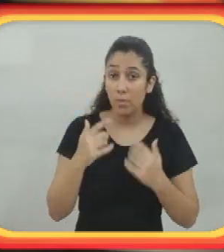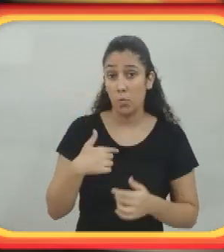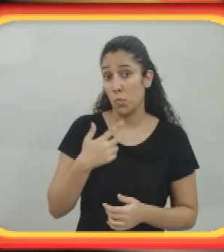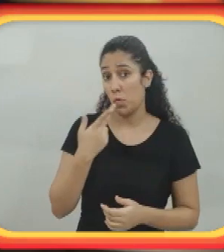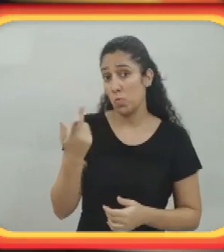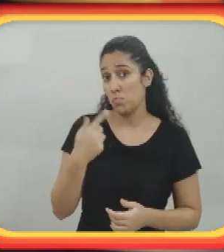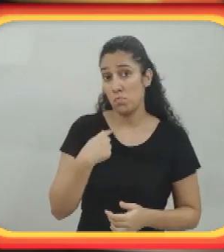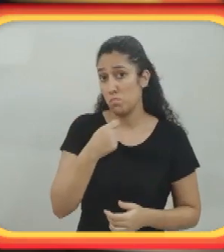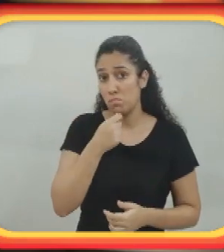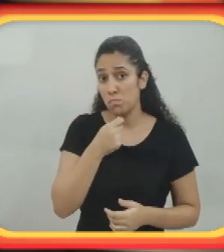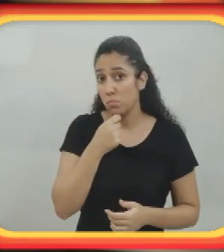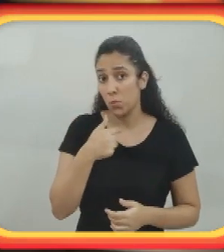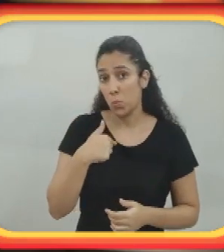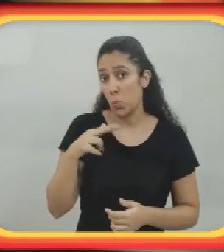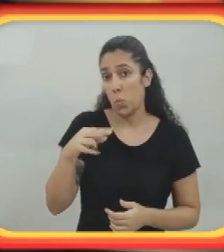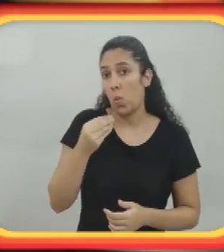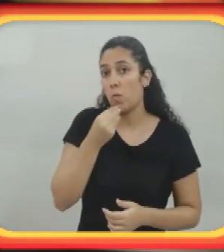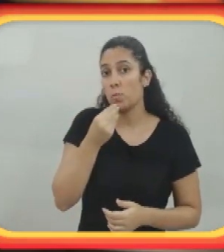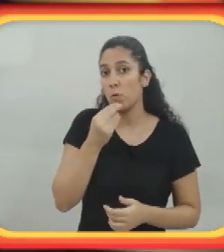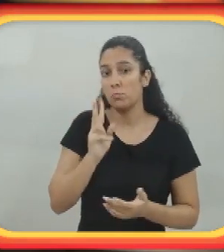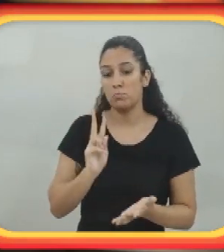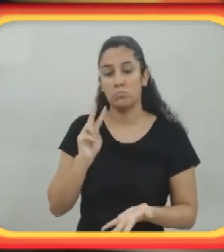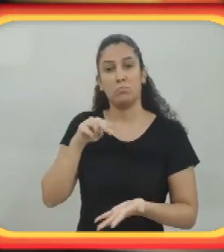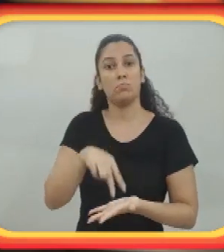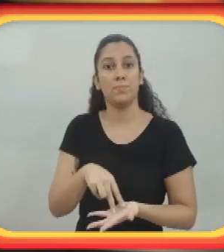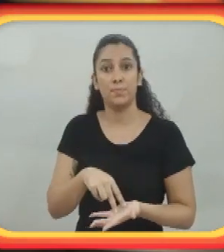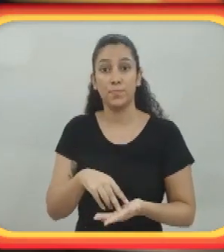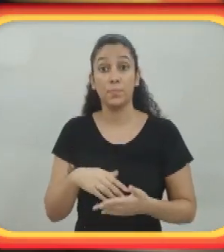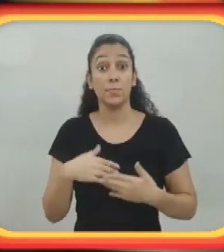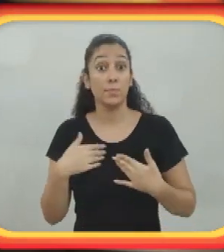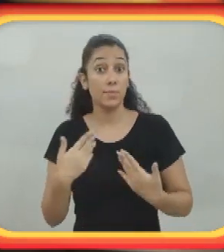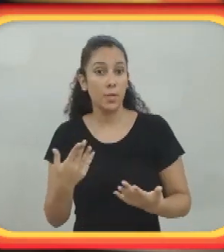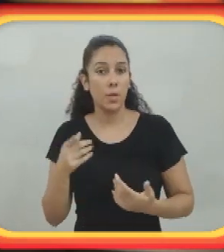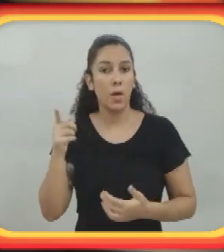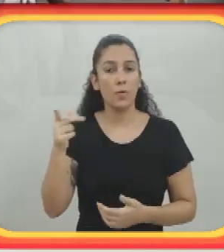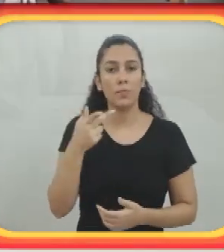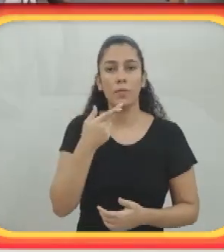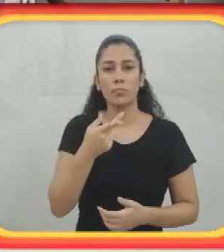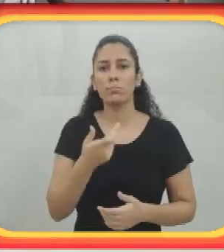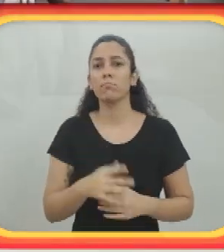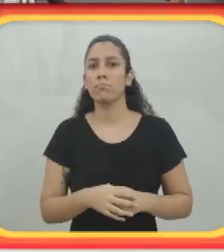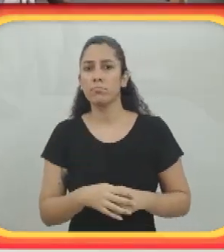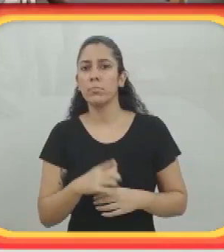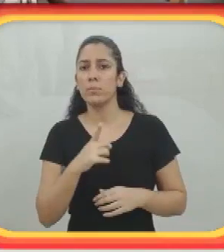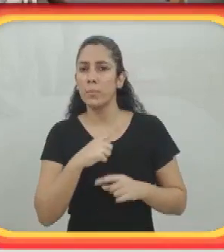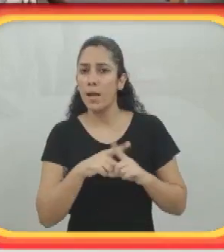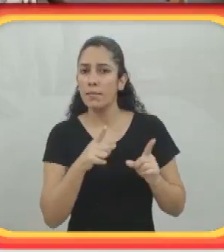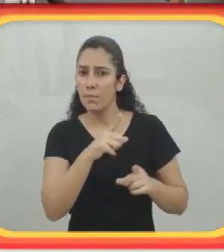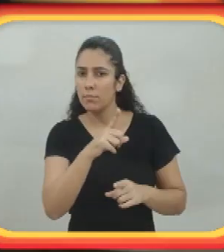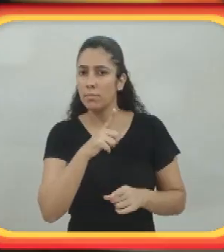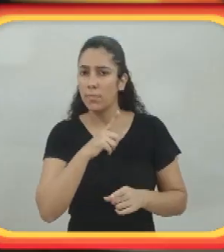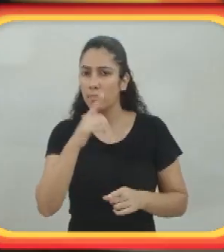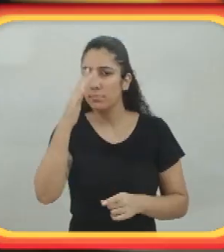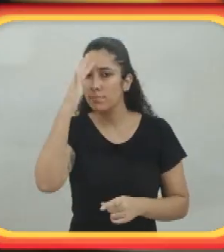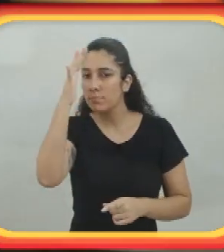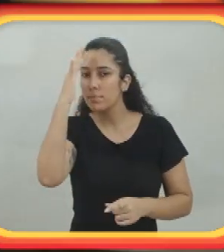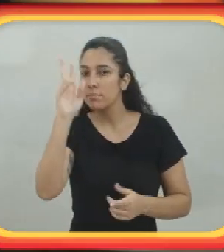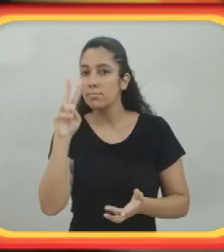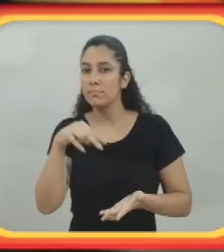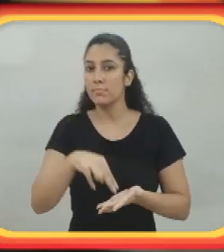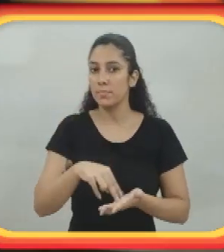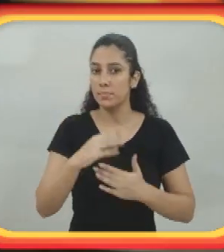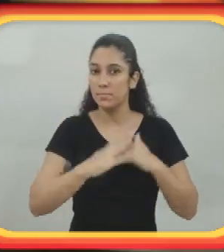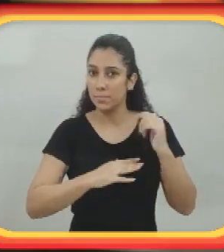e me fez o convite assim de supetão, de repente. Você gostaria de atuar? Você já esteve